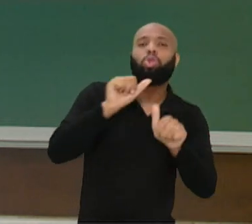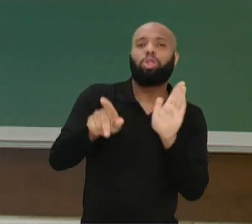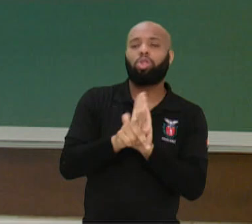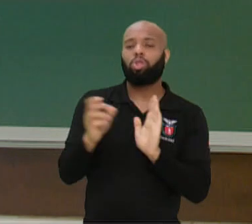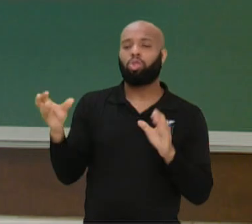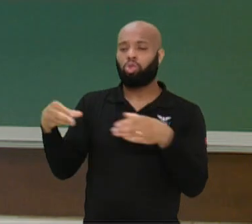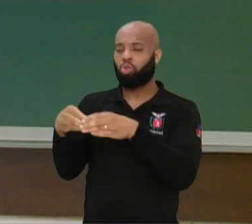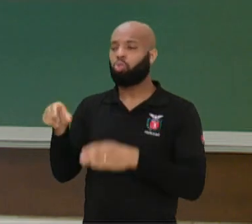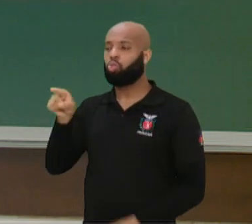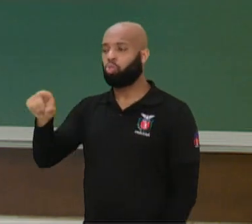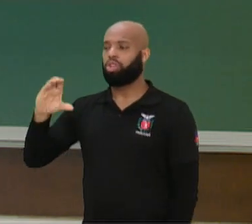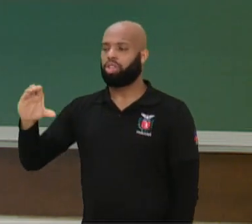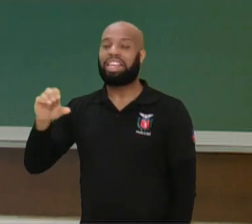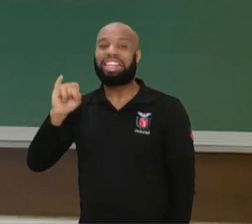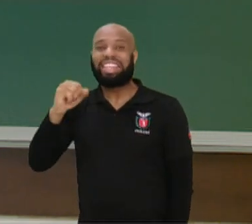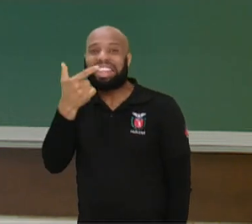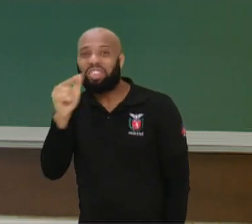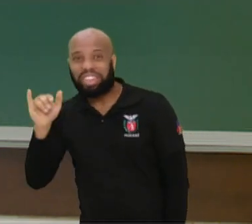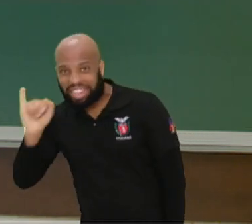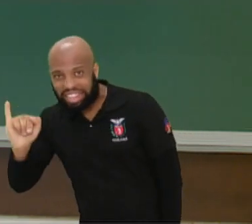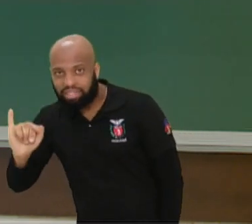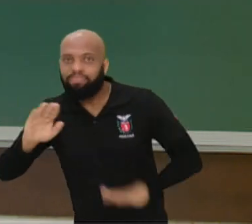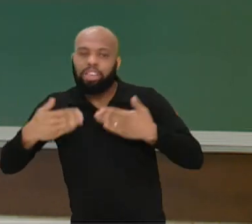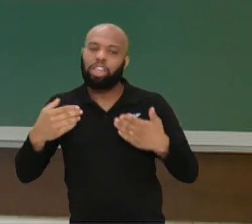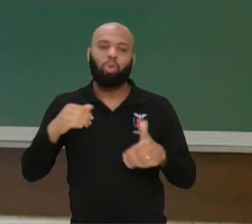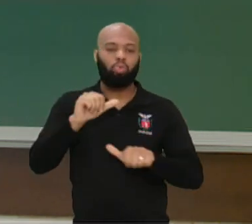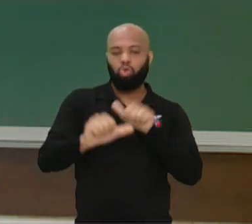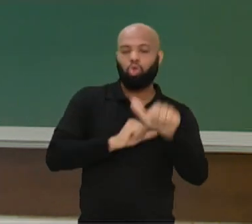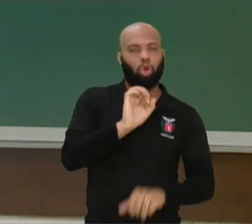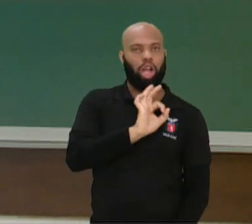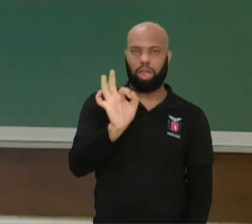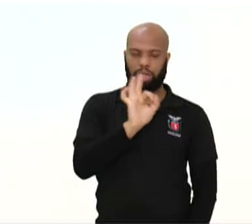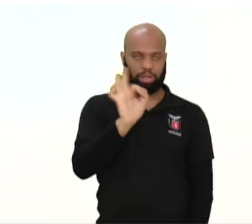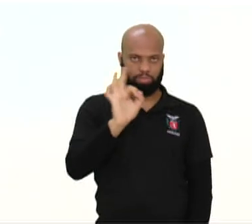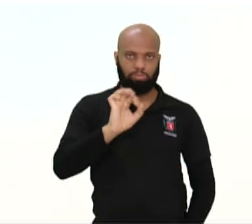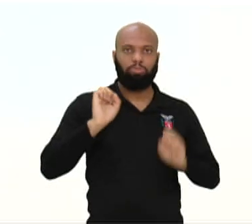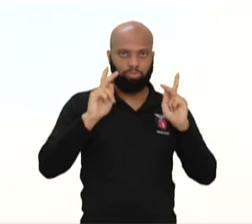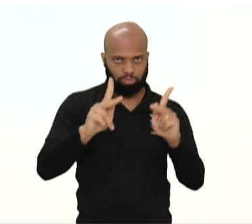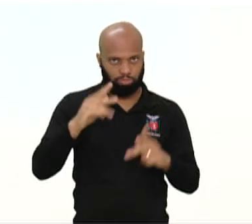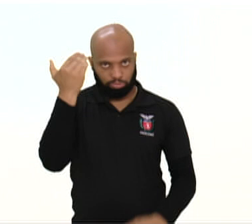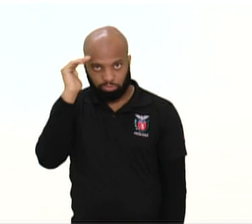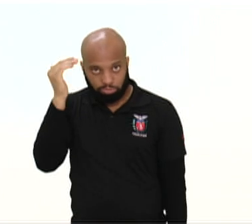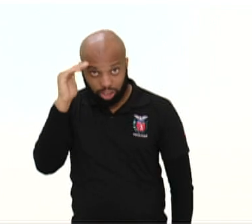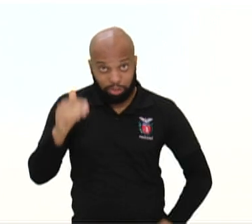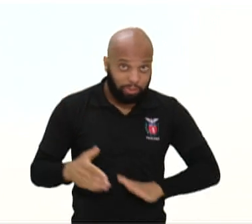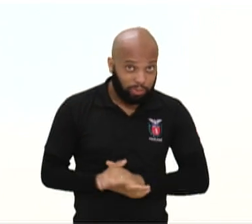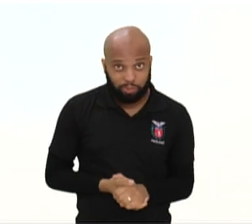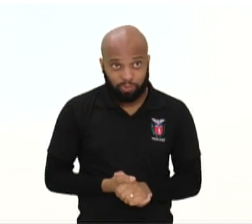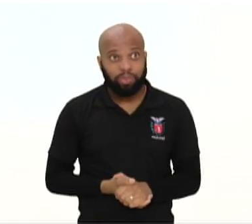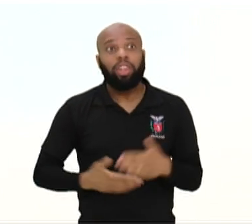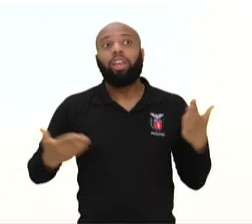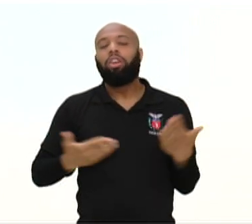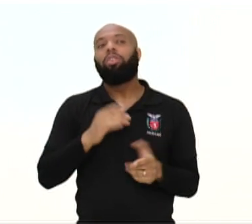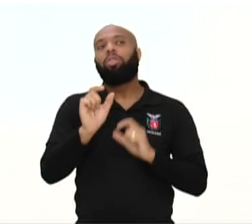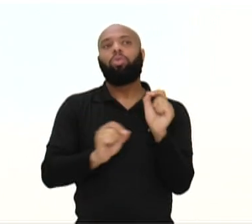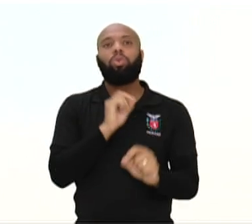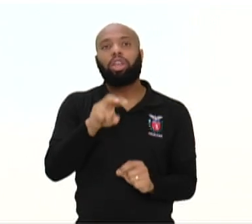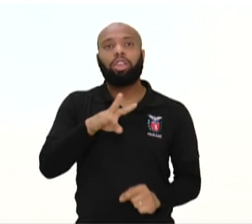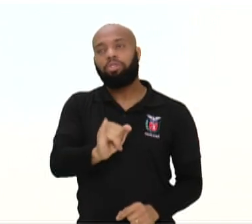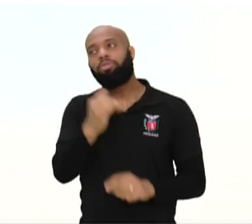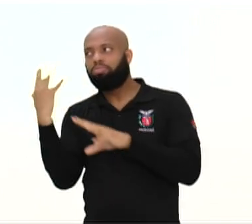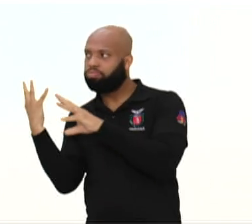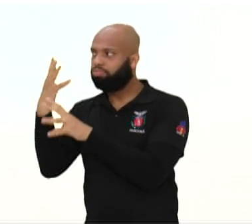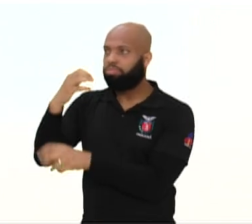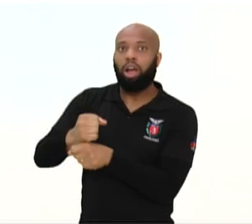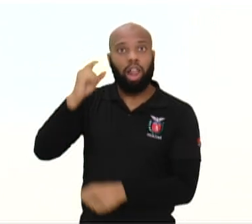um número real, puramente real, somente real com parte imaginária igual a 0. Ok? Então, nós vamos